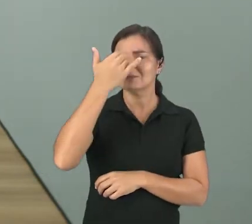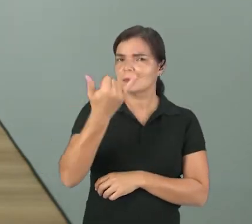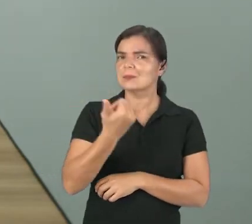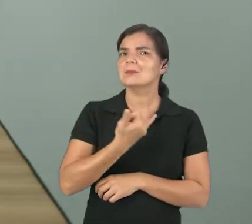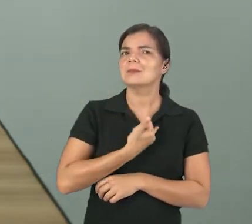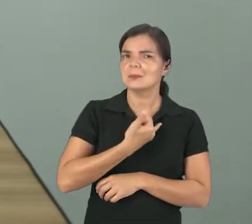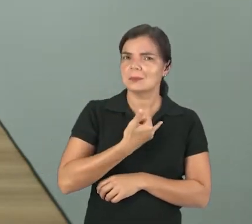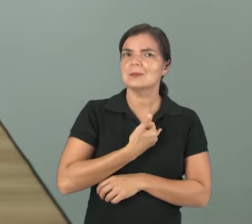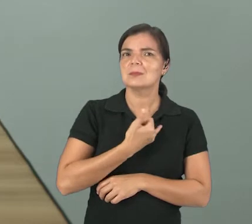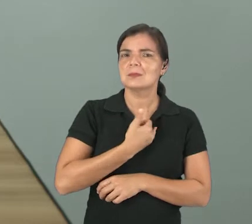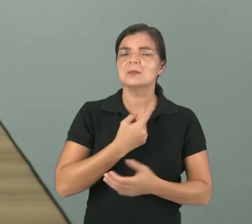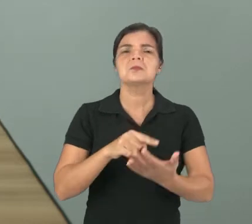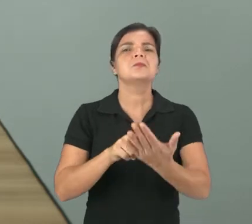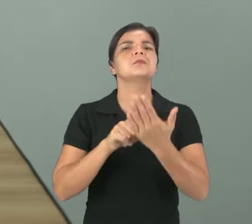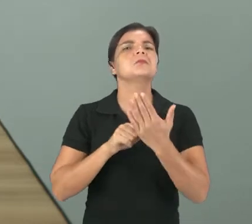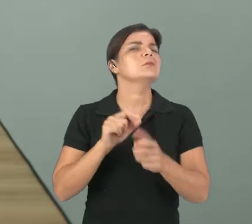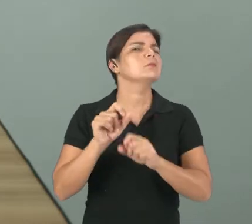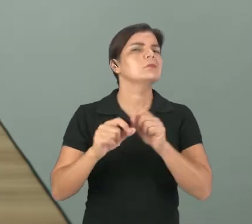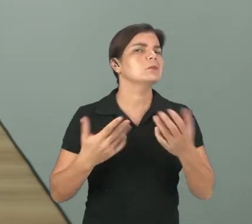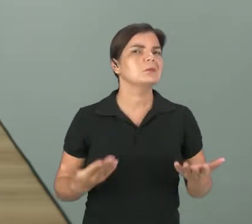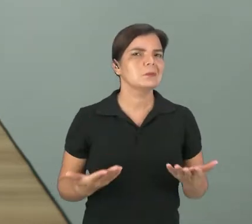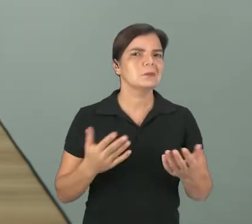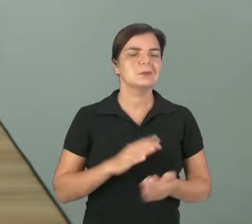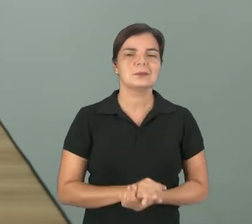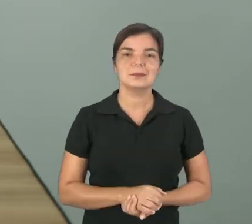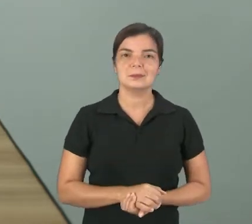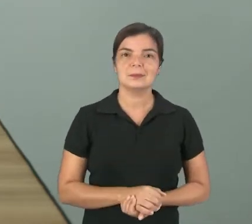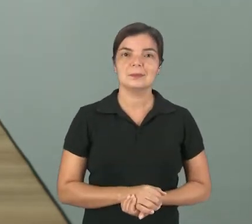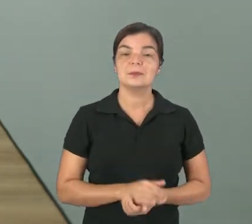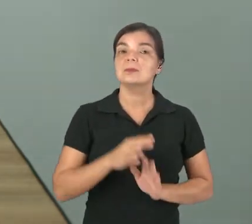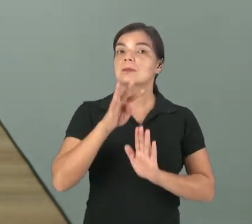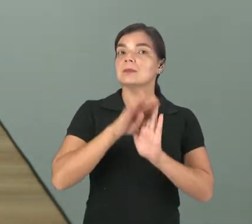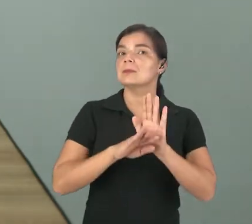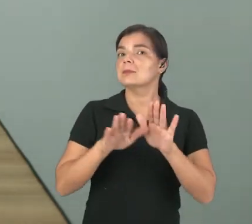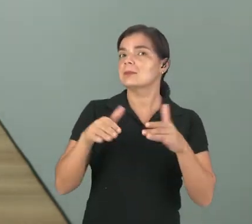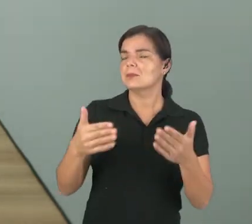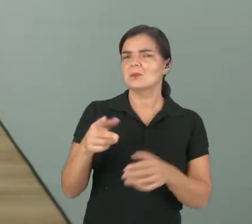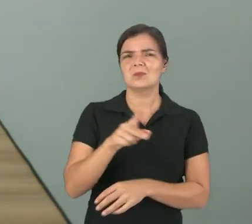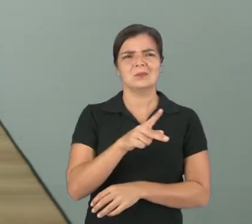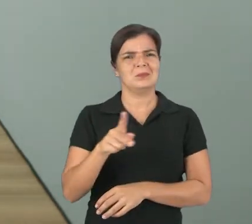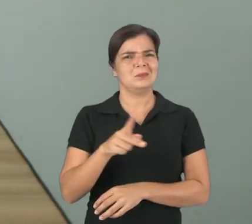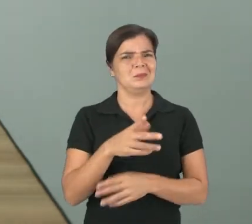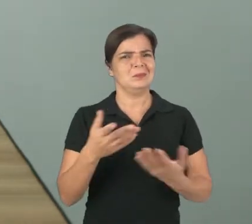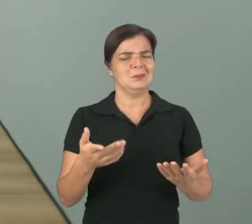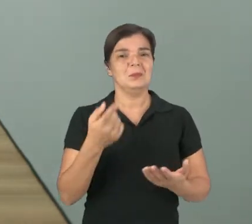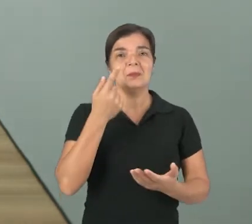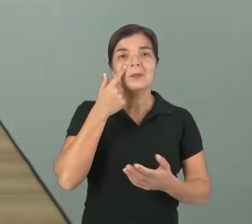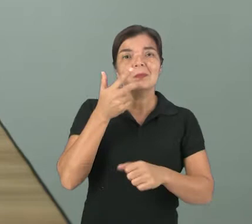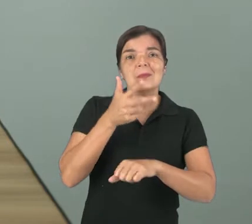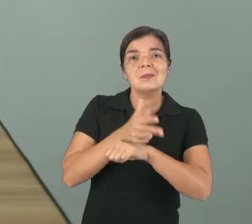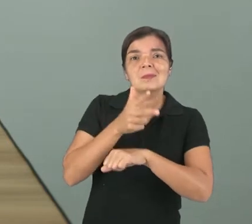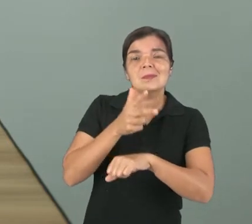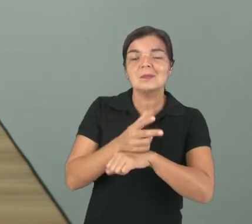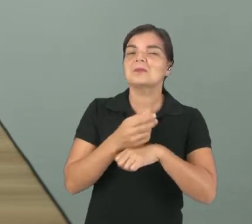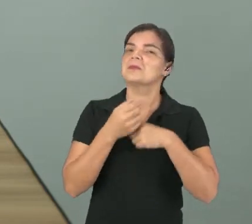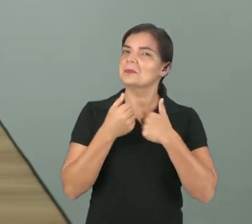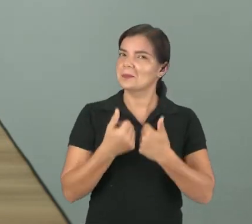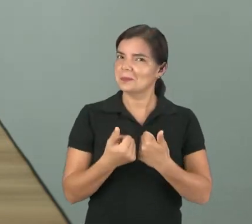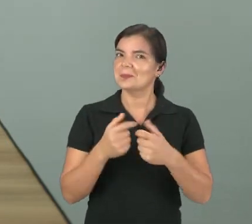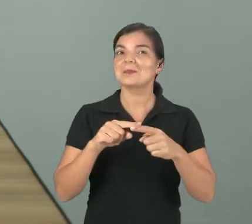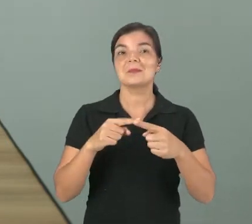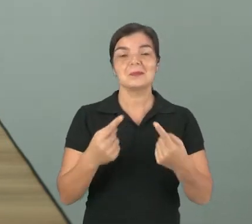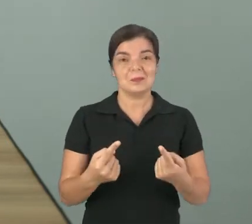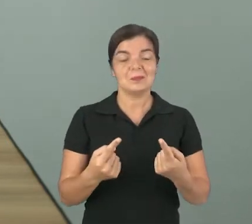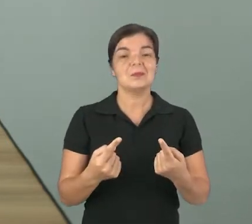esse vídeo nos apresenta? Olha só, que tipo de texto é esse? Professora, mas nós vimos um vídeo. Muito bem,